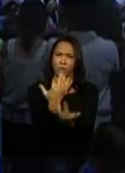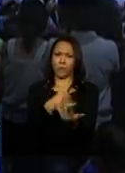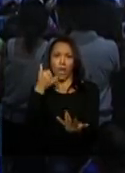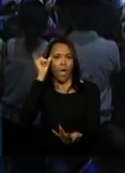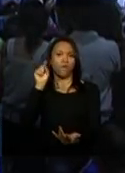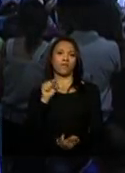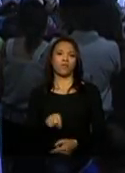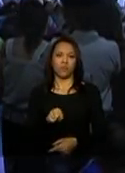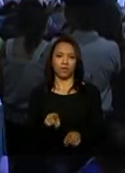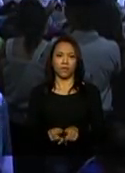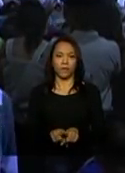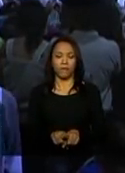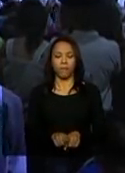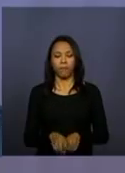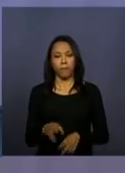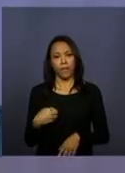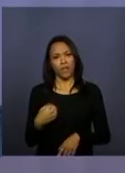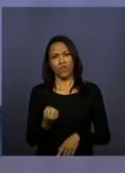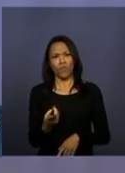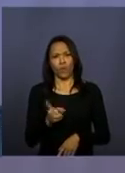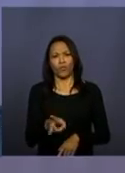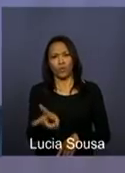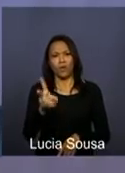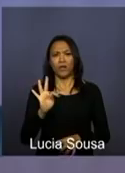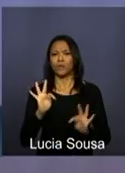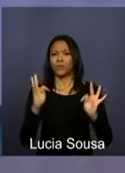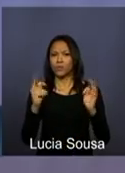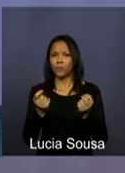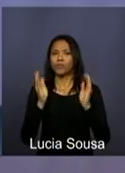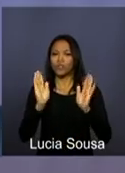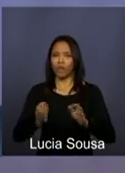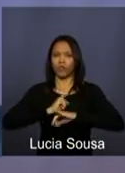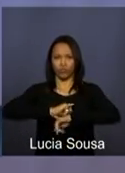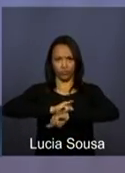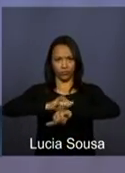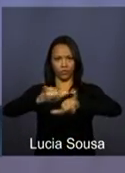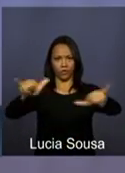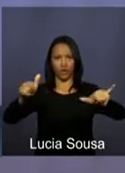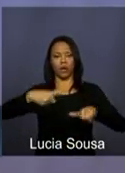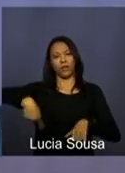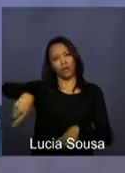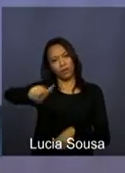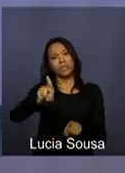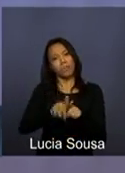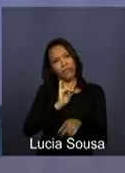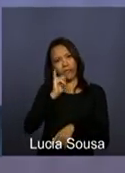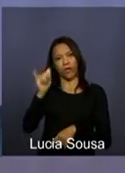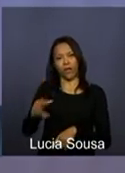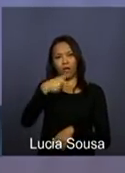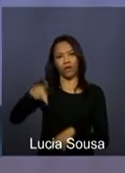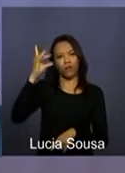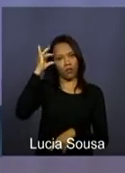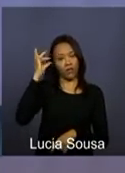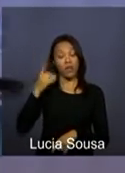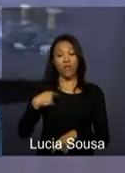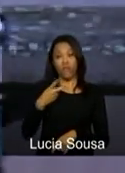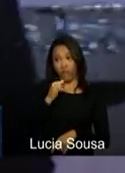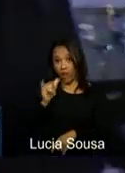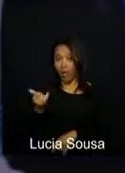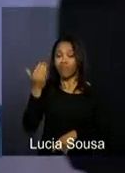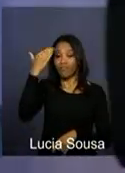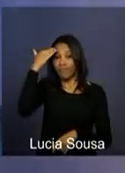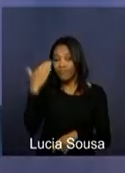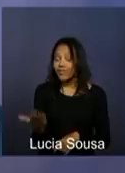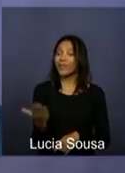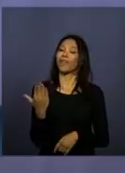É isso, companheiros e companheiras. Não vou continuar mais. Tudo foi colocado para os companheiros, para a presidenta. Presidente, muito